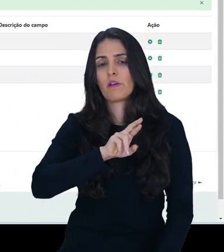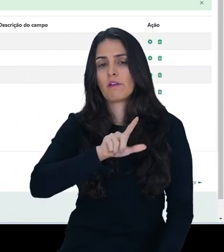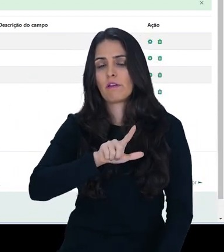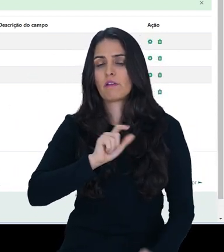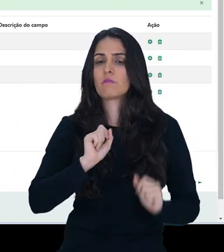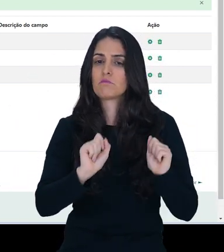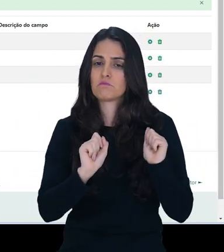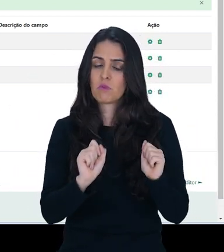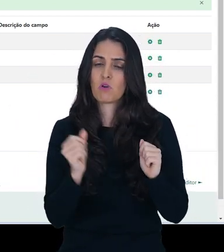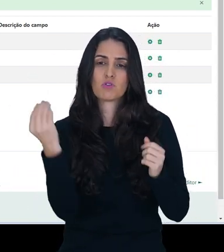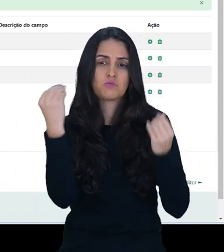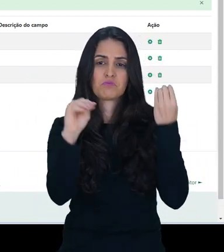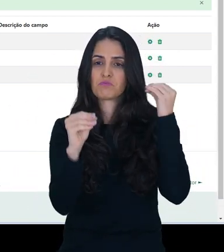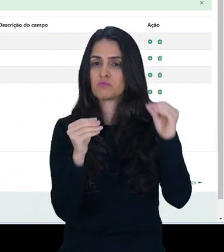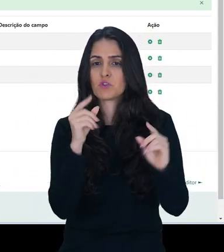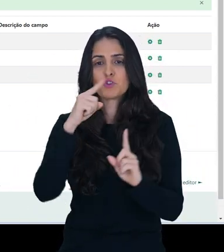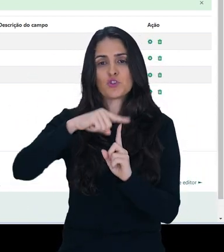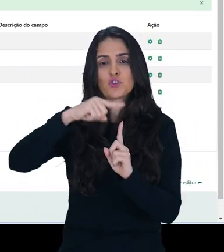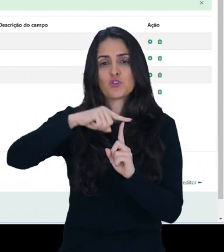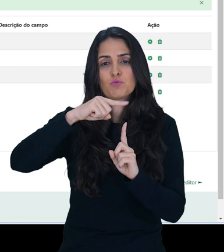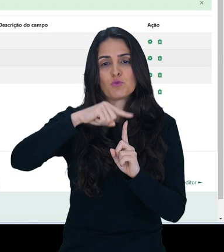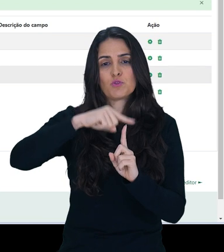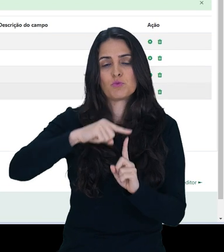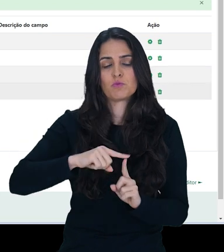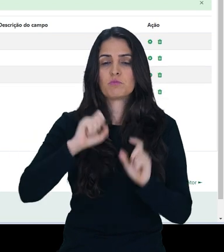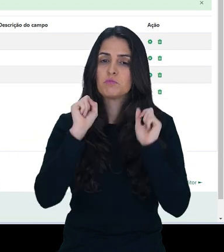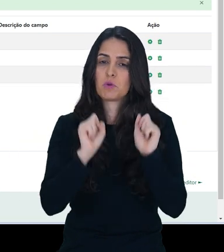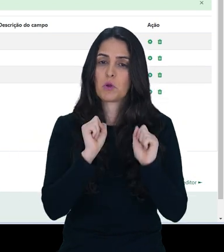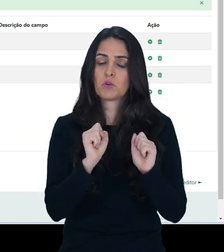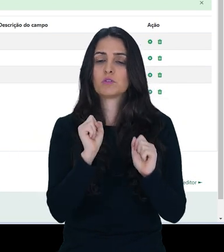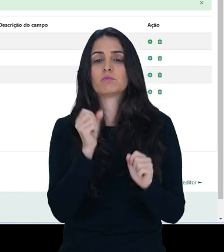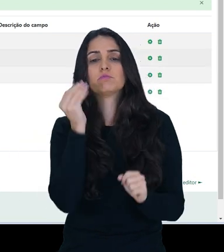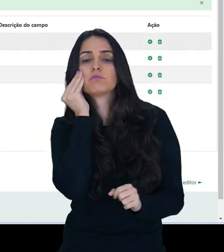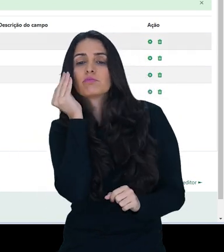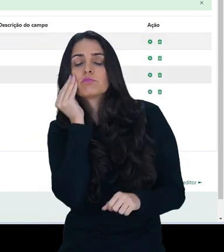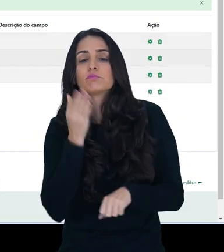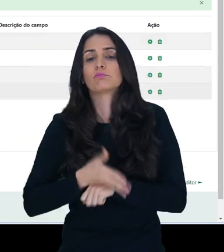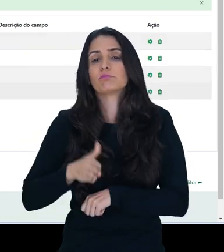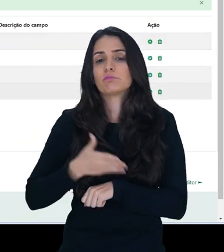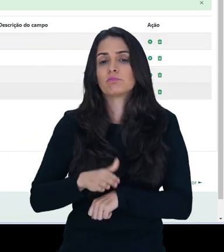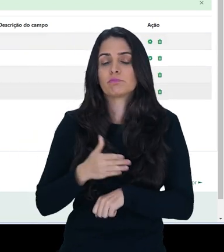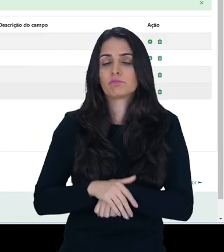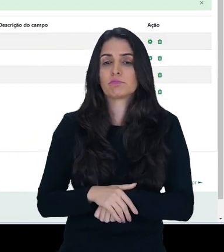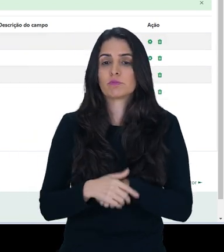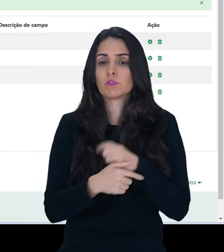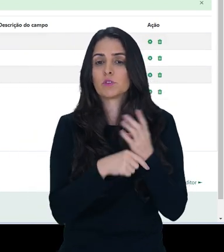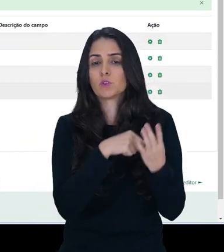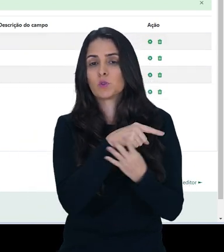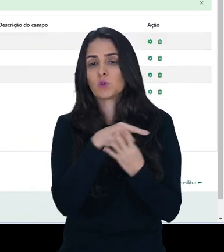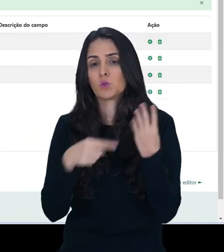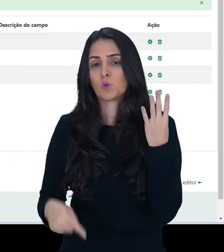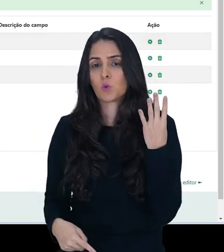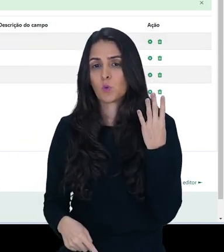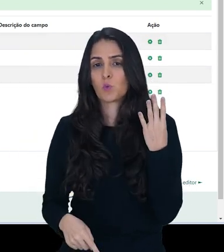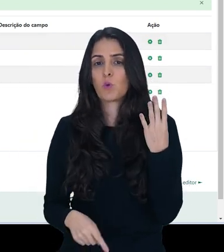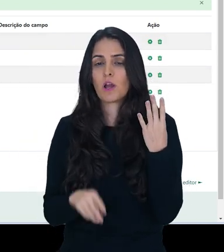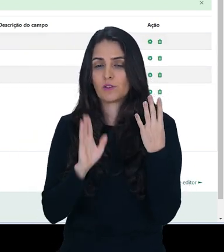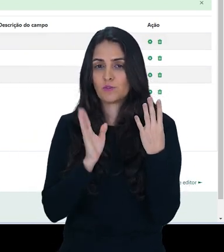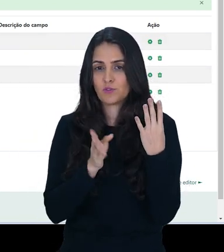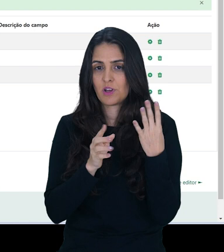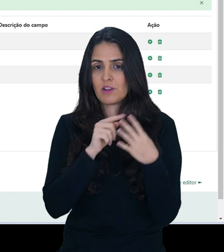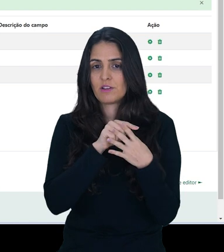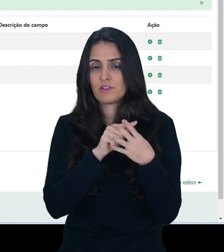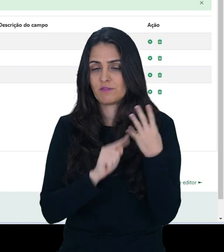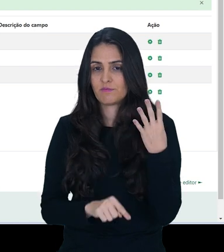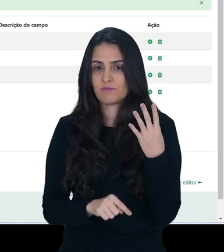pode explorar cada um desses Campos é importante só que você agora já temos pelo menos uns quatro aqui para que esse tutorial não